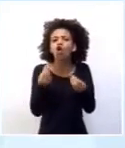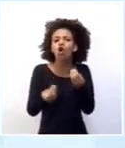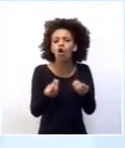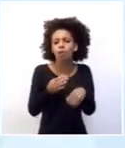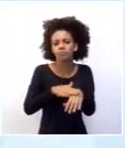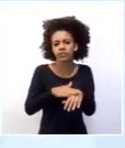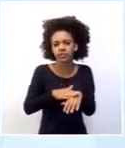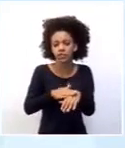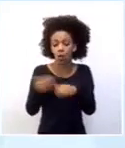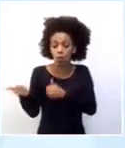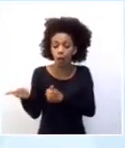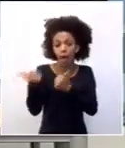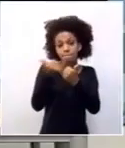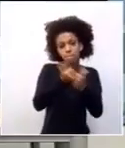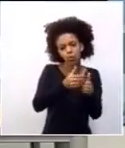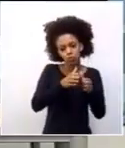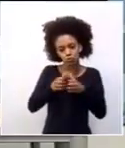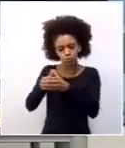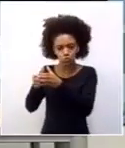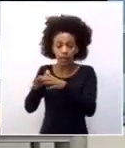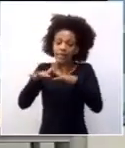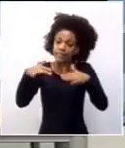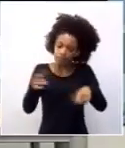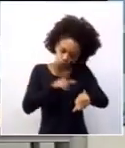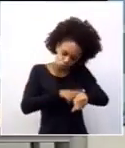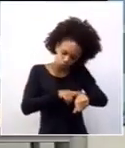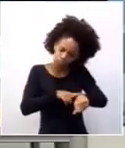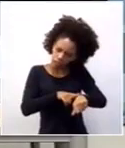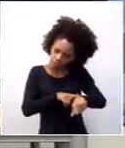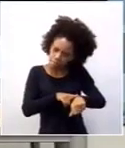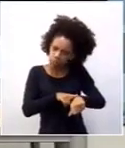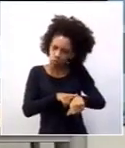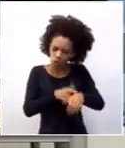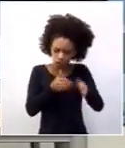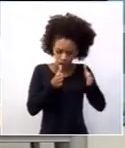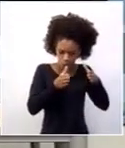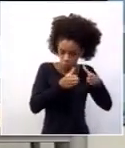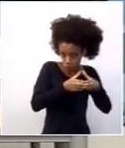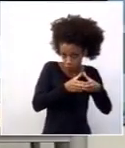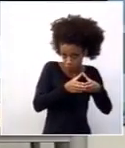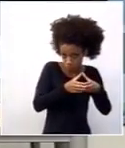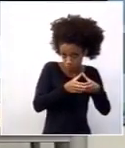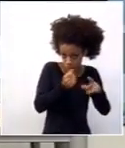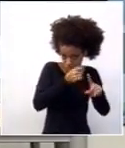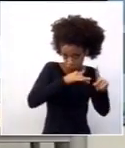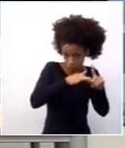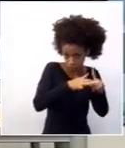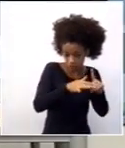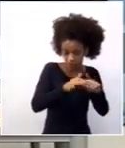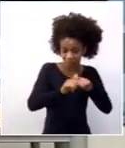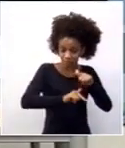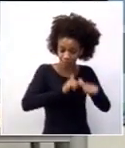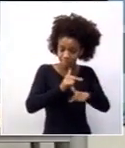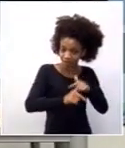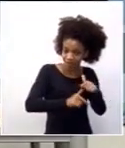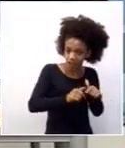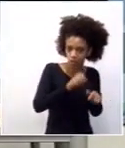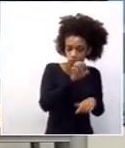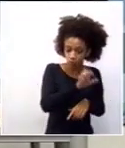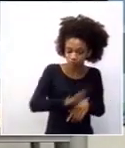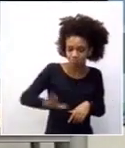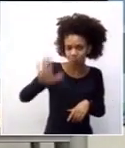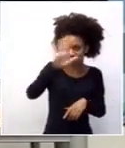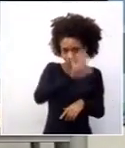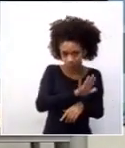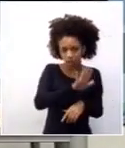dessa população. Então, uma parte do tempo dessa população, ela vai fazer o quê? Ela vai trabalhar para o Estado, ela vai atuar nas